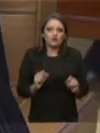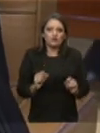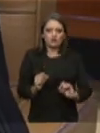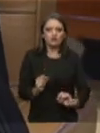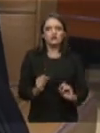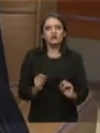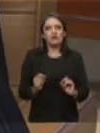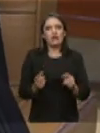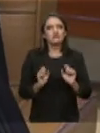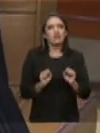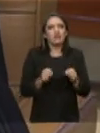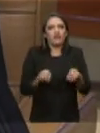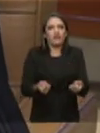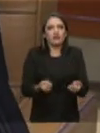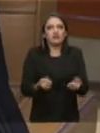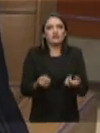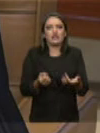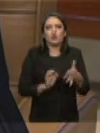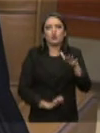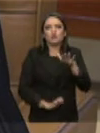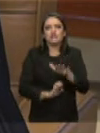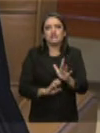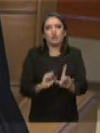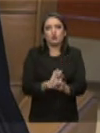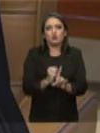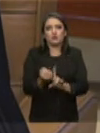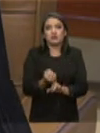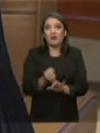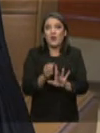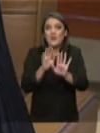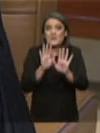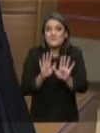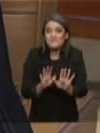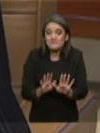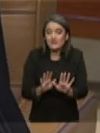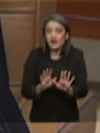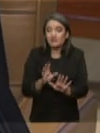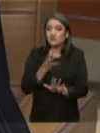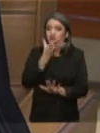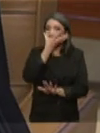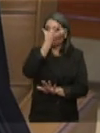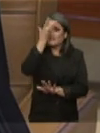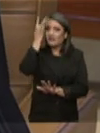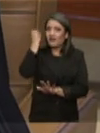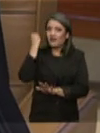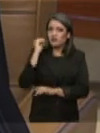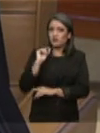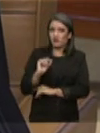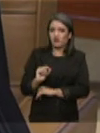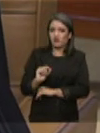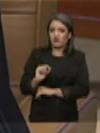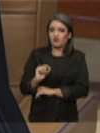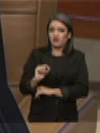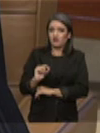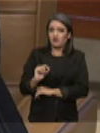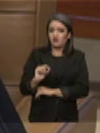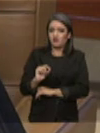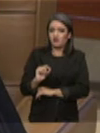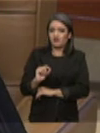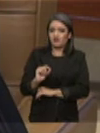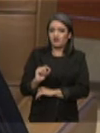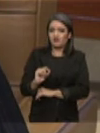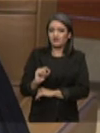social, mas esquecemos, isso foi objeto do debate na sentada passada,